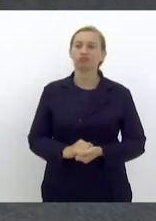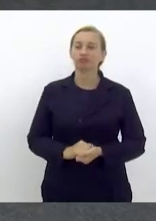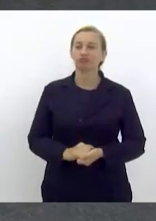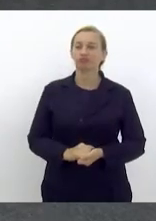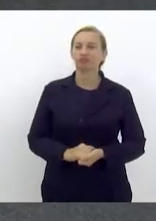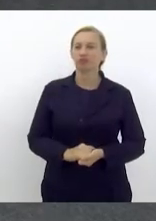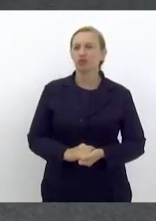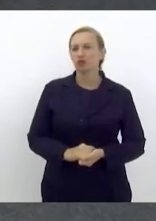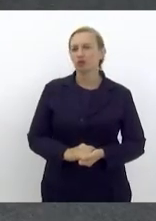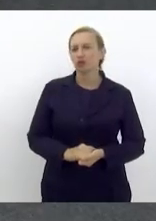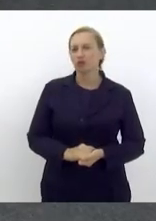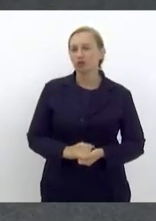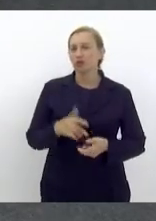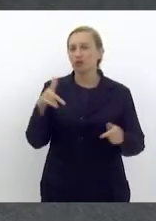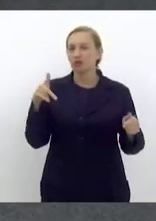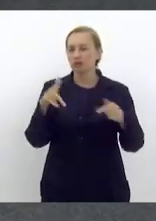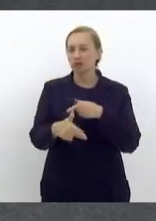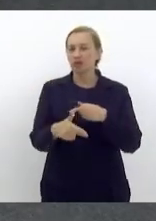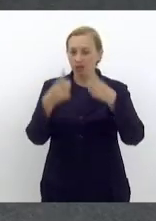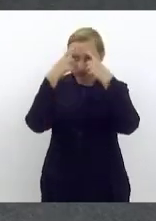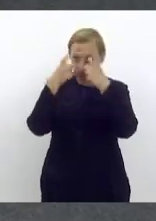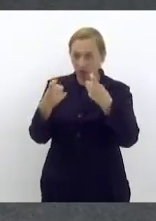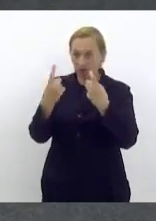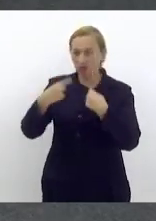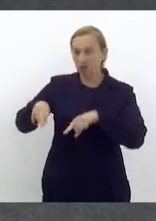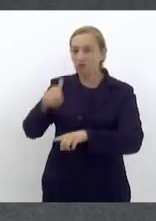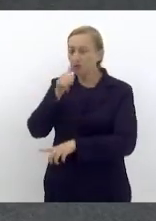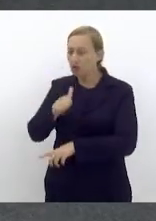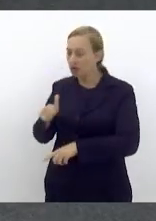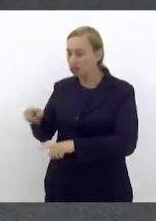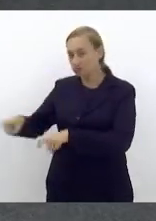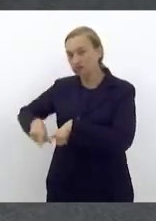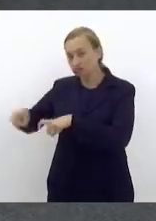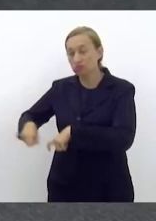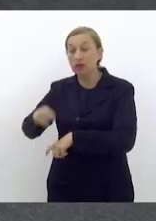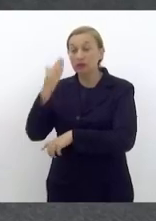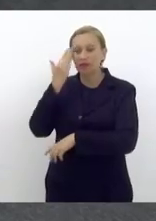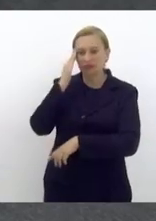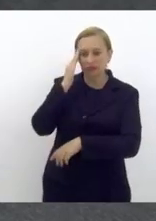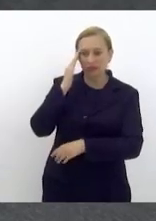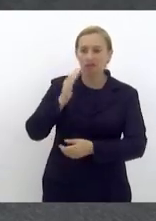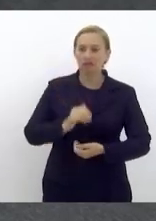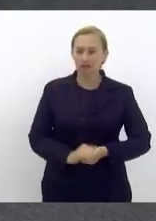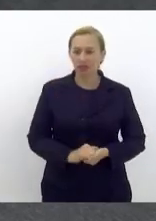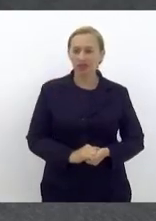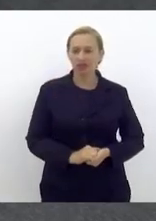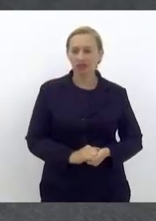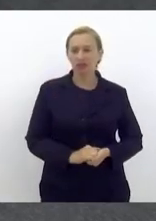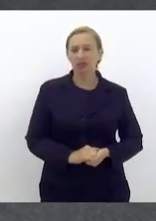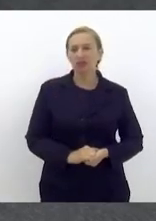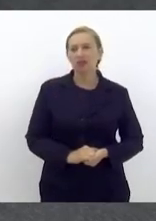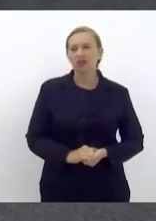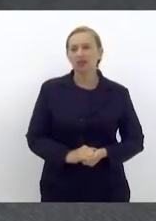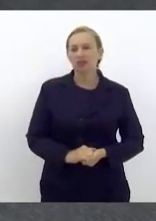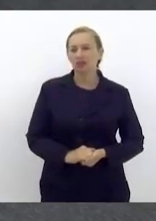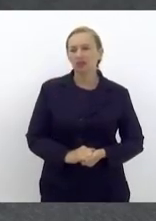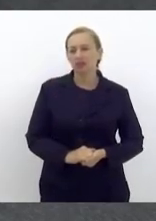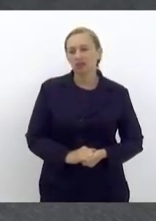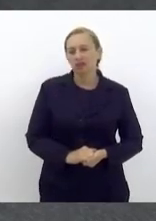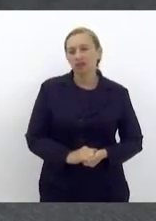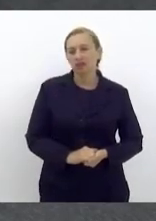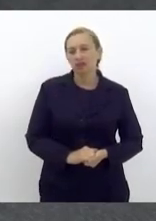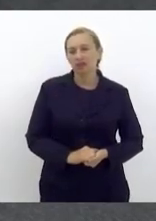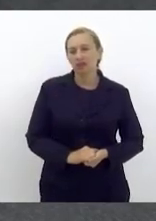coibir a violência contra a mulher no campo, entendendo que esta, que neste espaço e que esta sofre